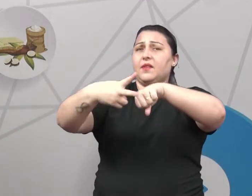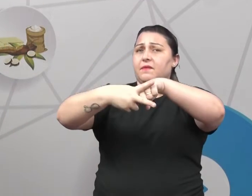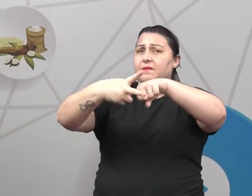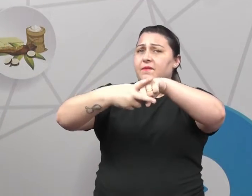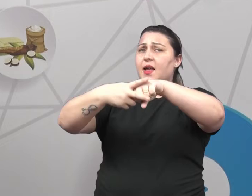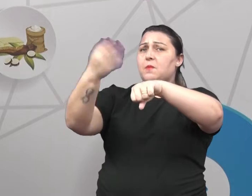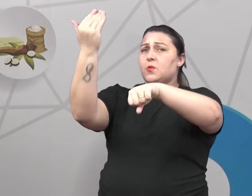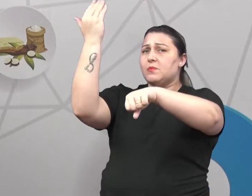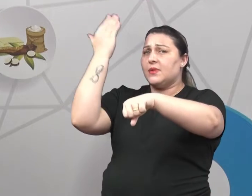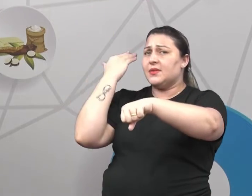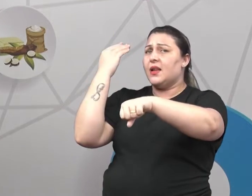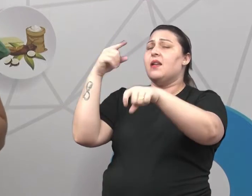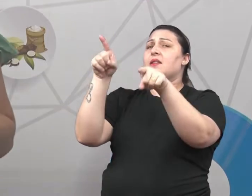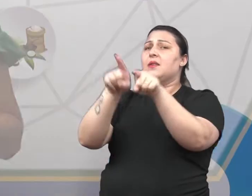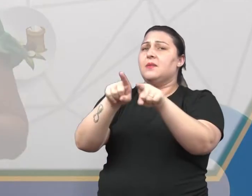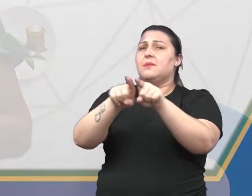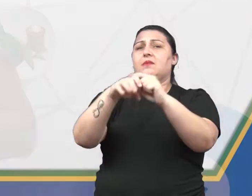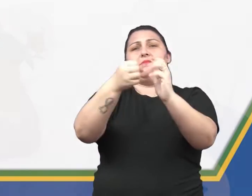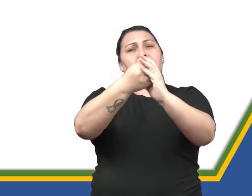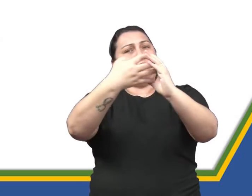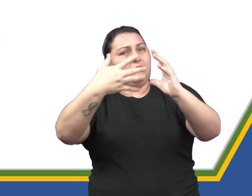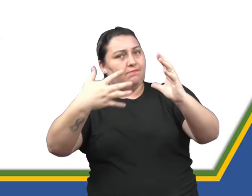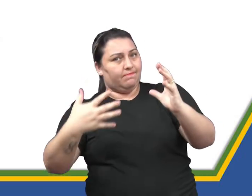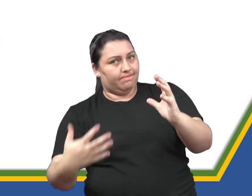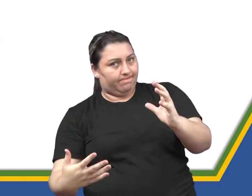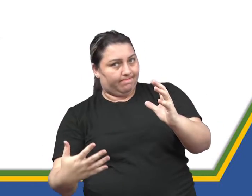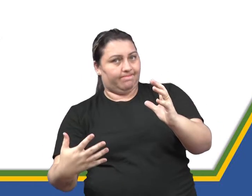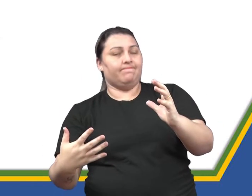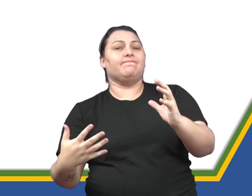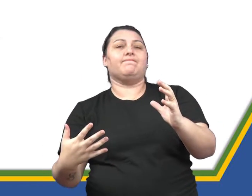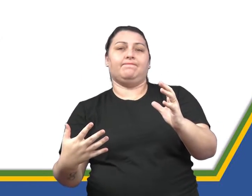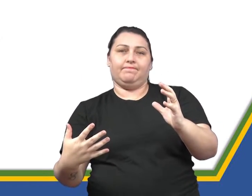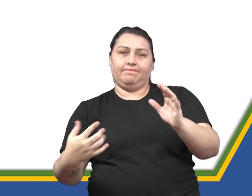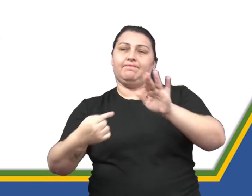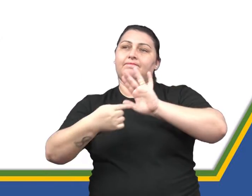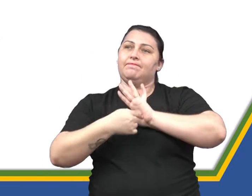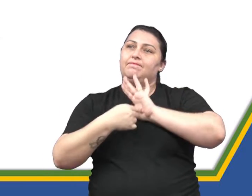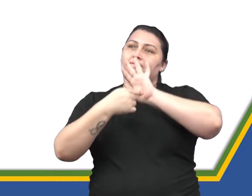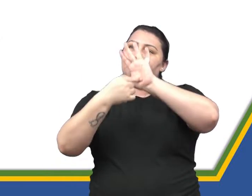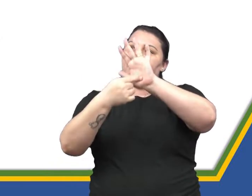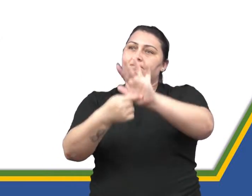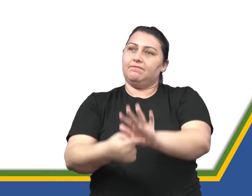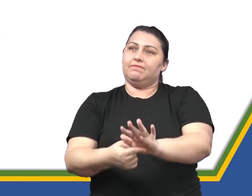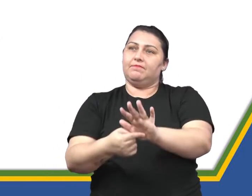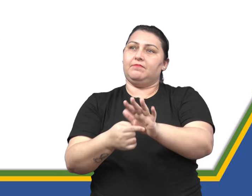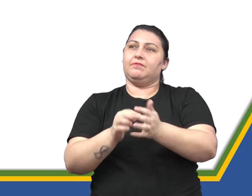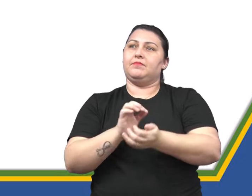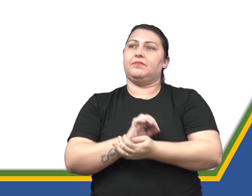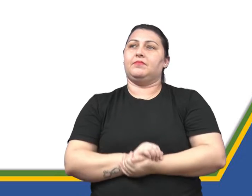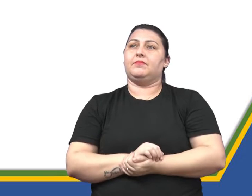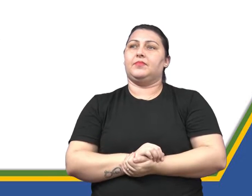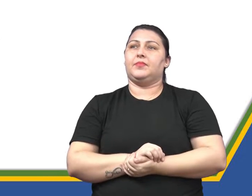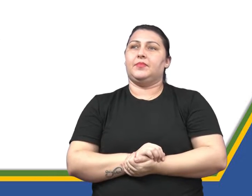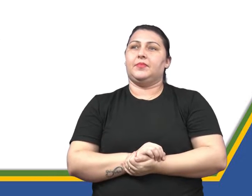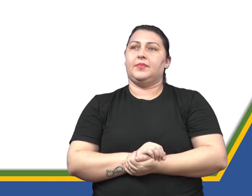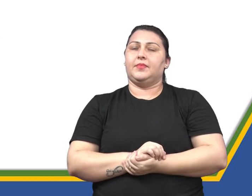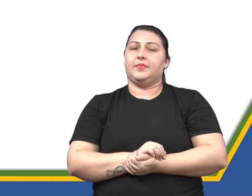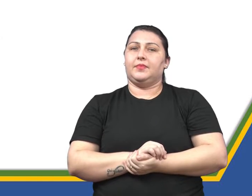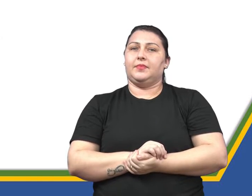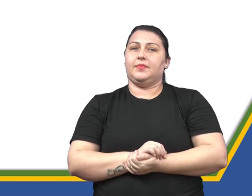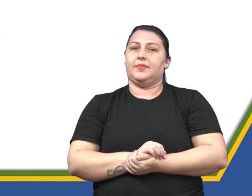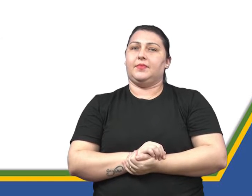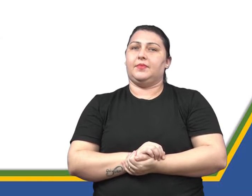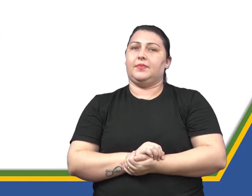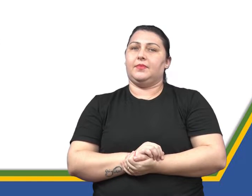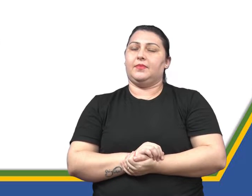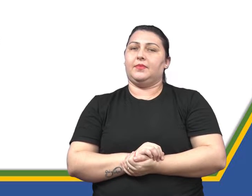Uma outra característica é que esses verbos, além de aparecerem em primeira pessoa, eles também vão estar na maioria